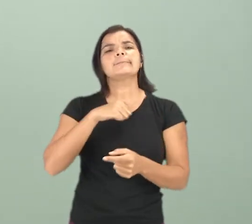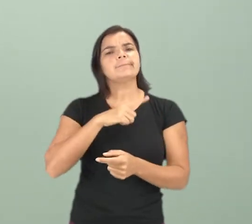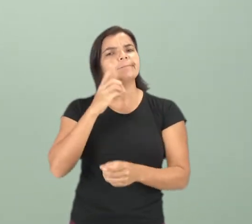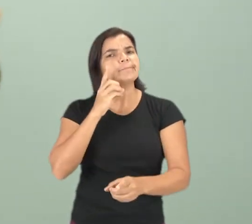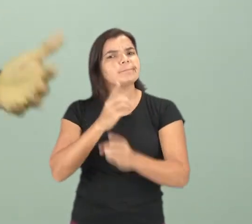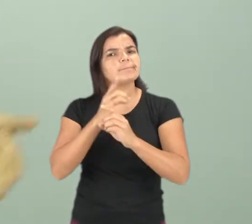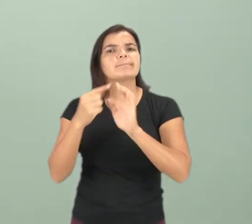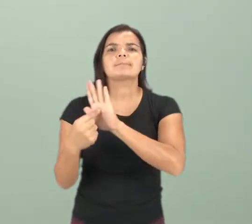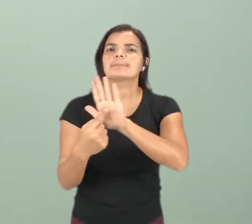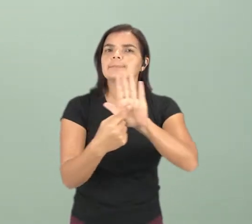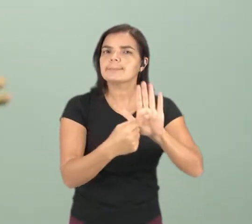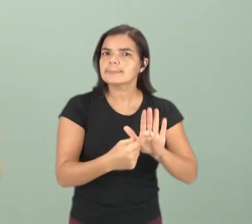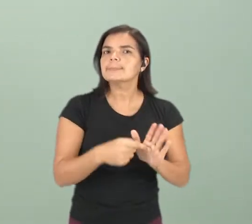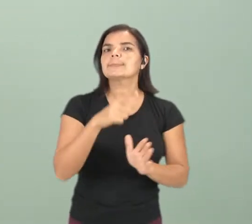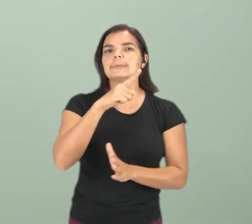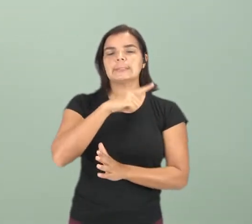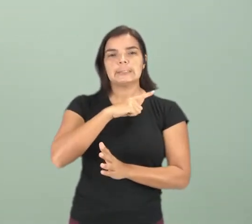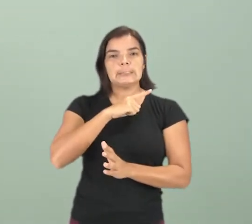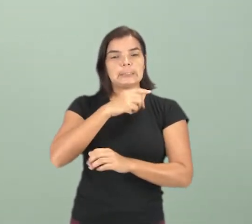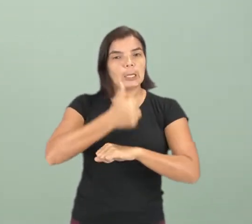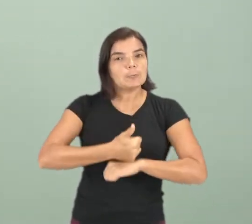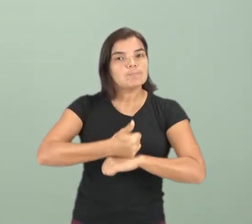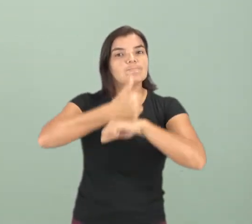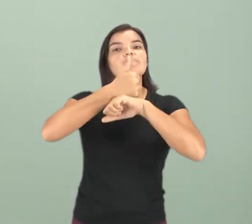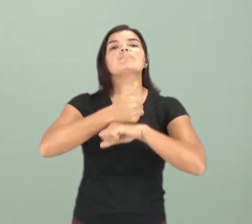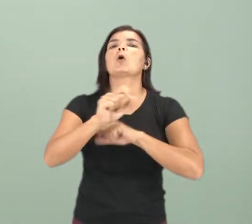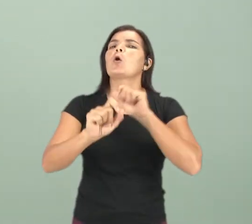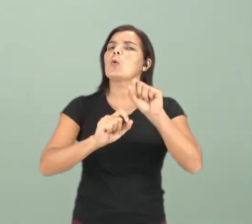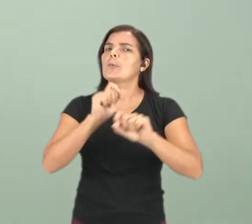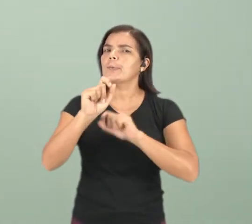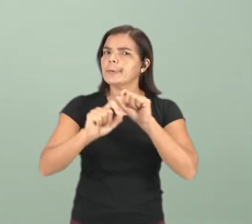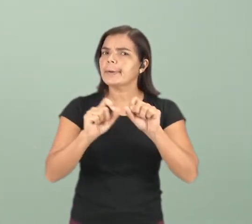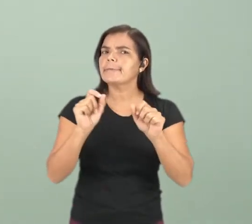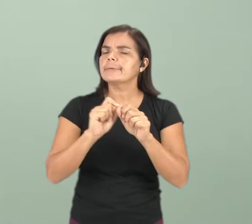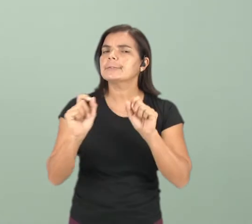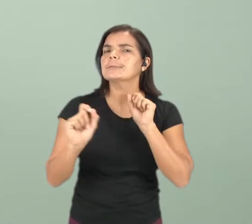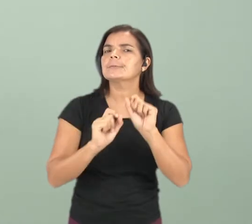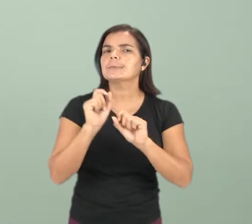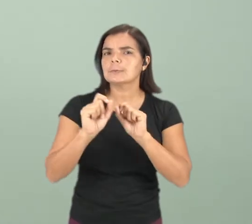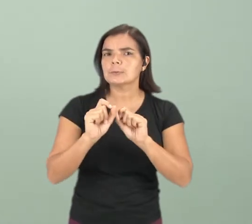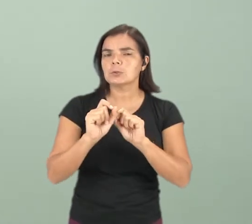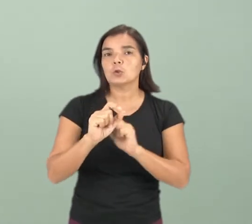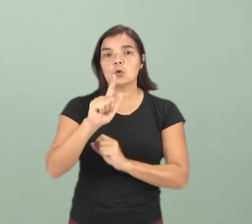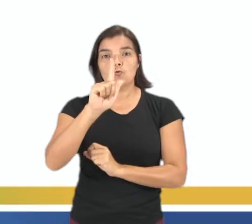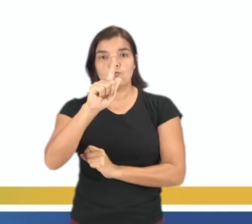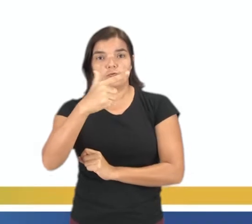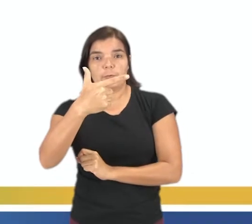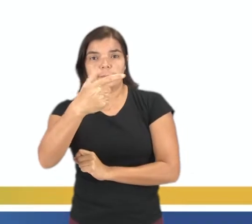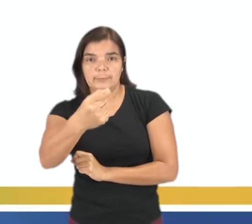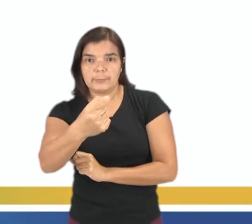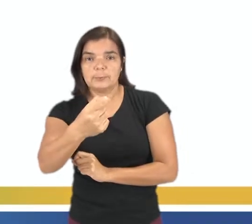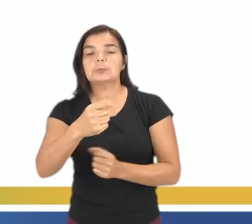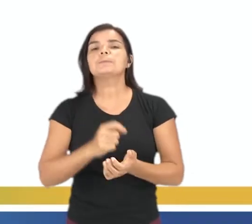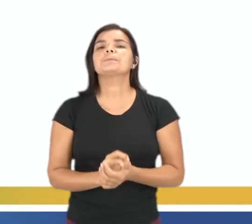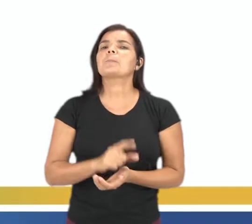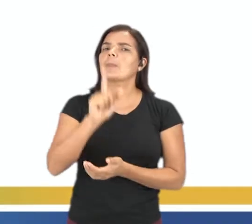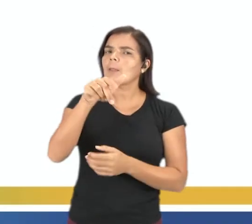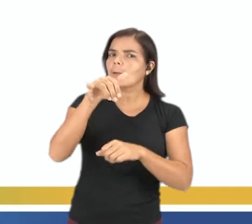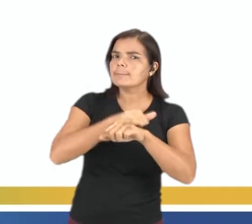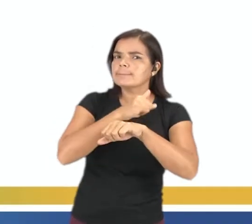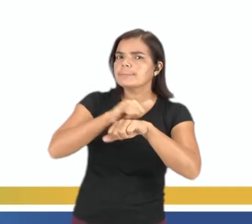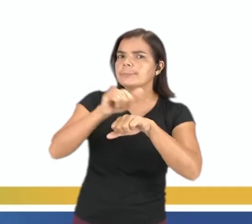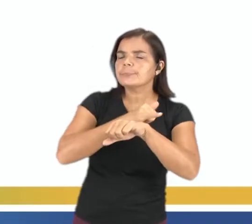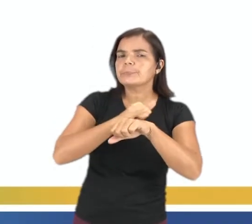encontrou para mostrar que ele tem uma liderança regional é também fazer parte do G20. Então, é uma